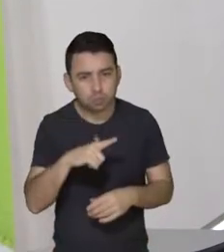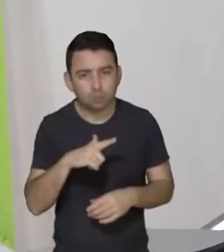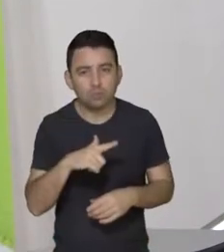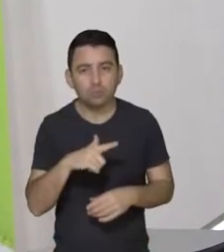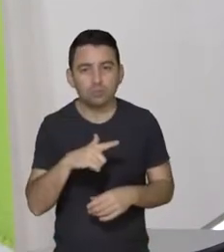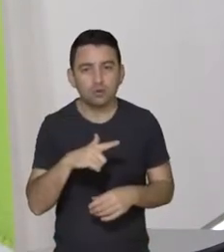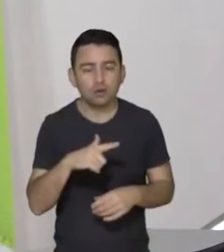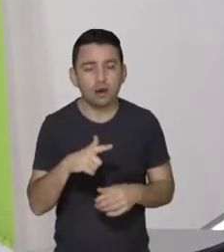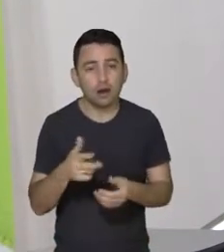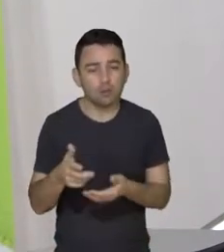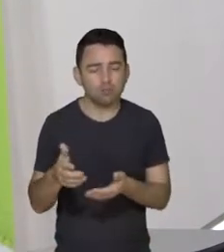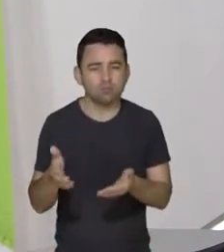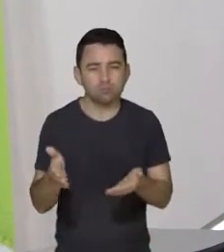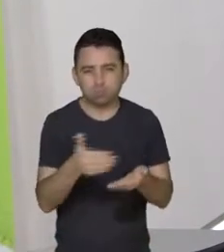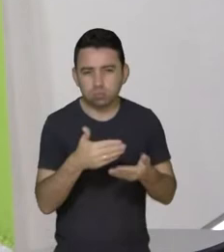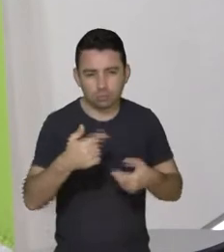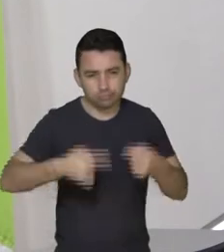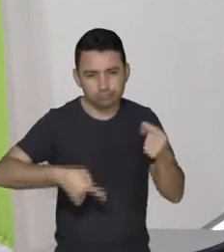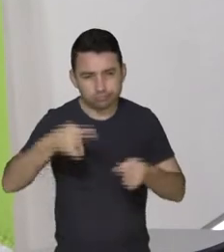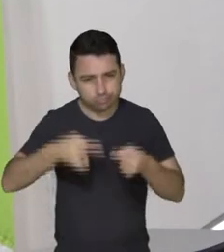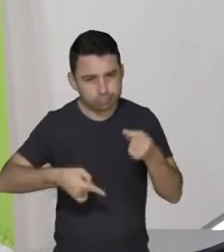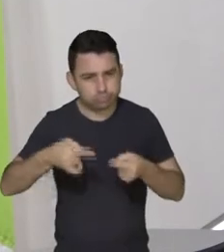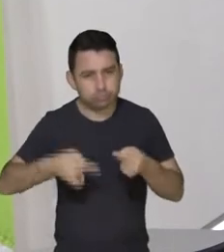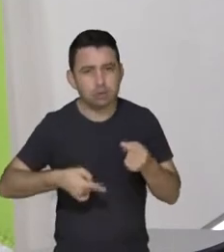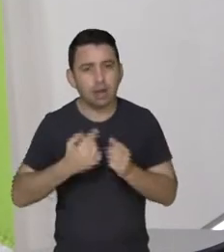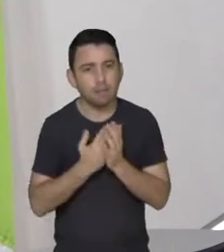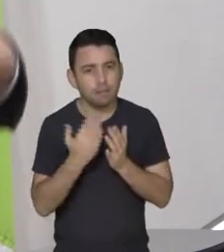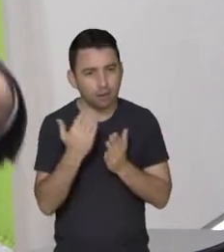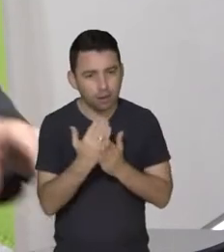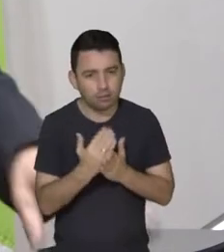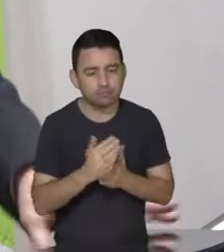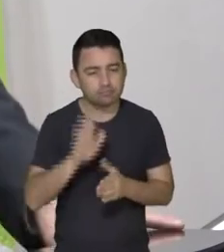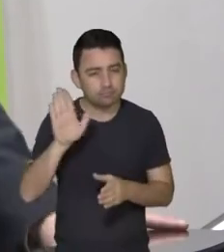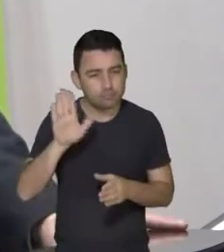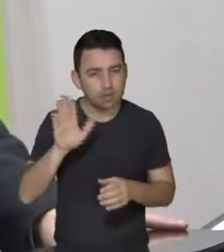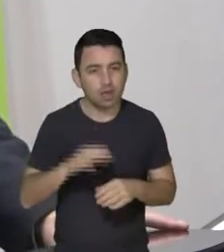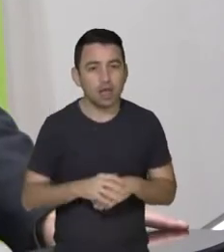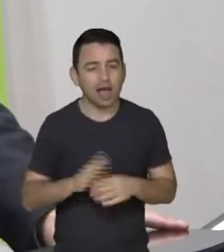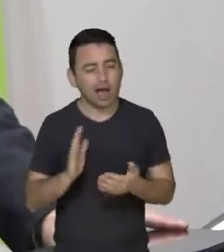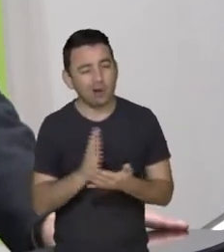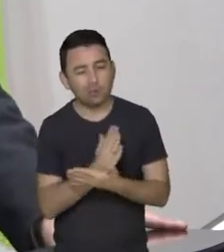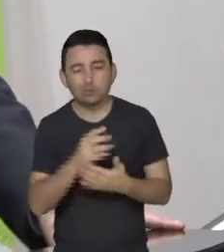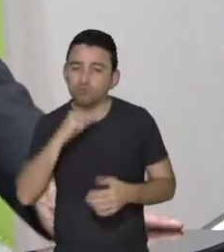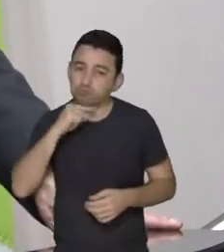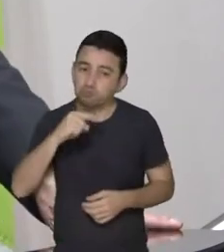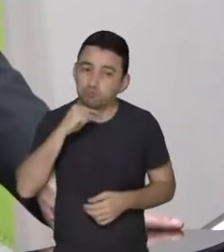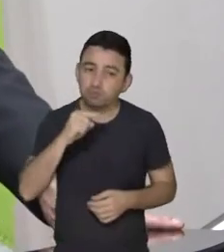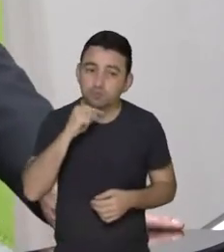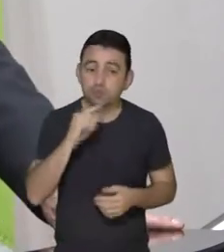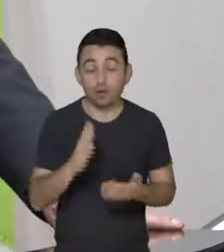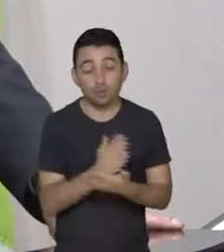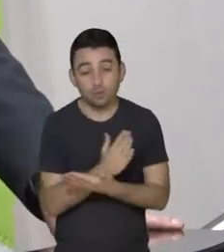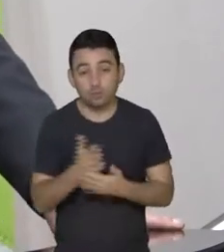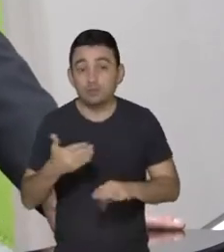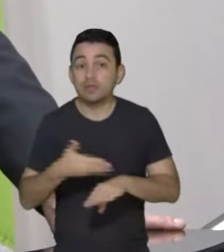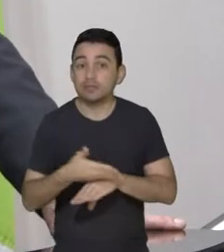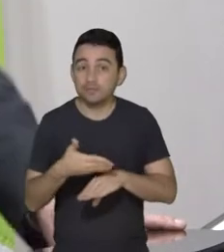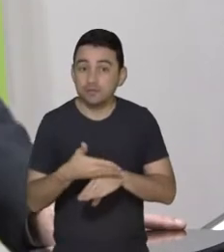angariar esse debate esse esses mandatos os que disputaram e não se elegeram mas que participaram